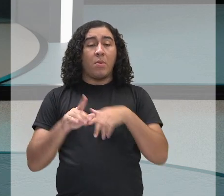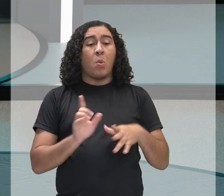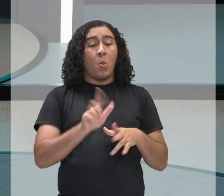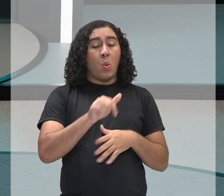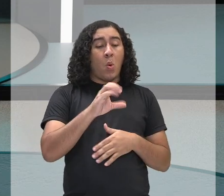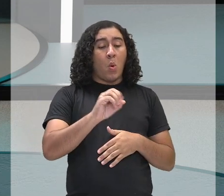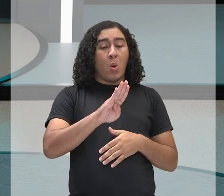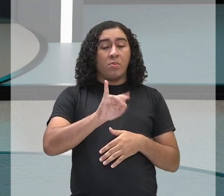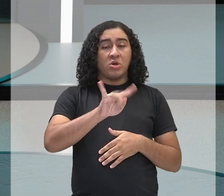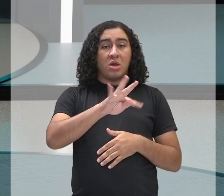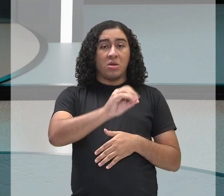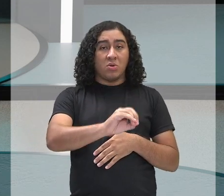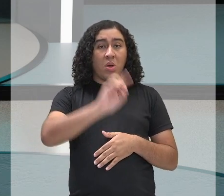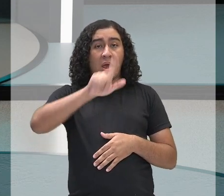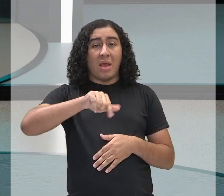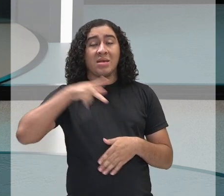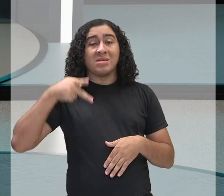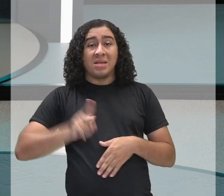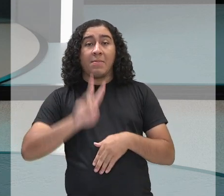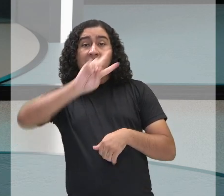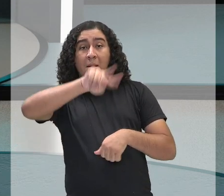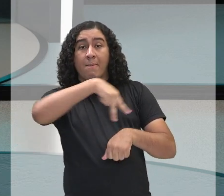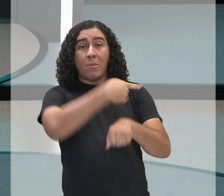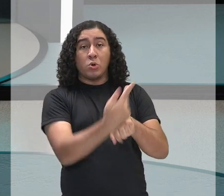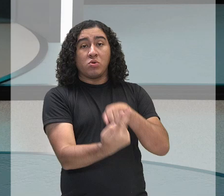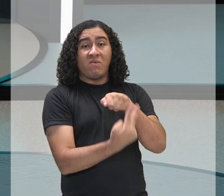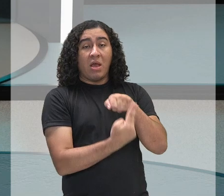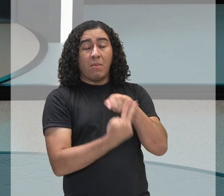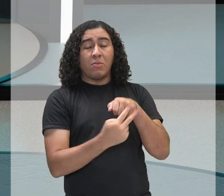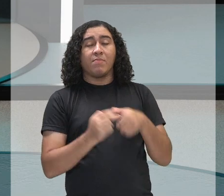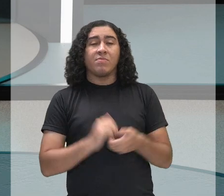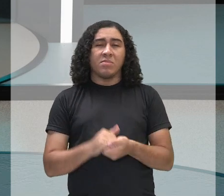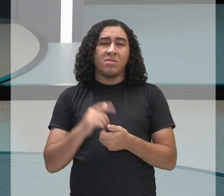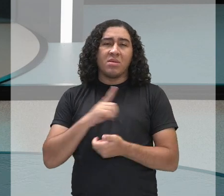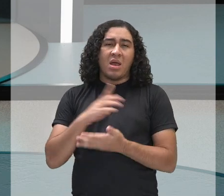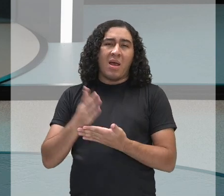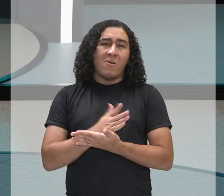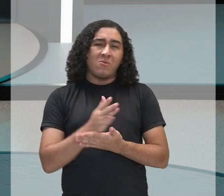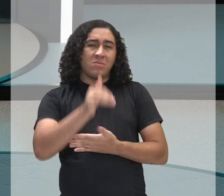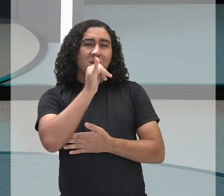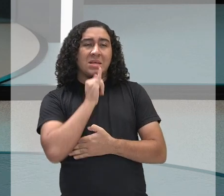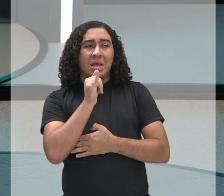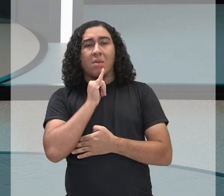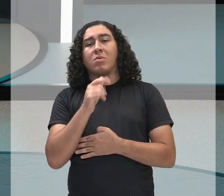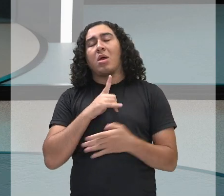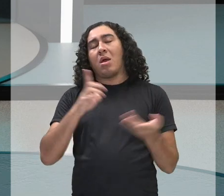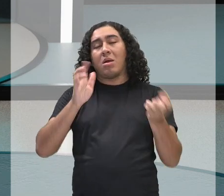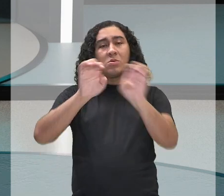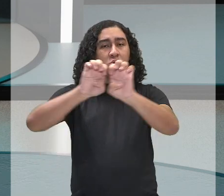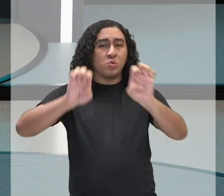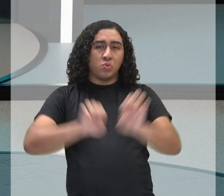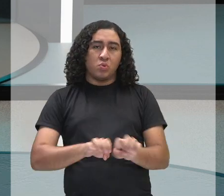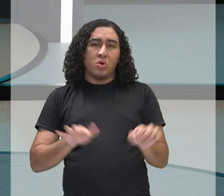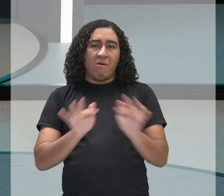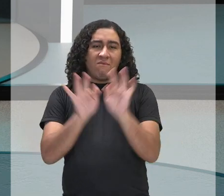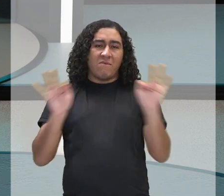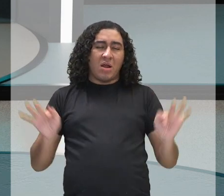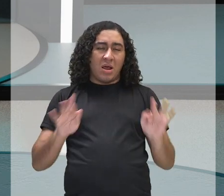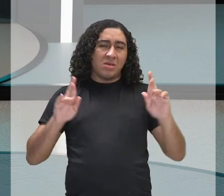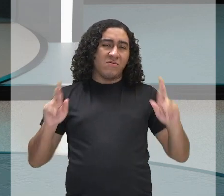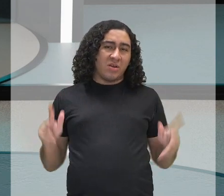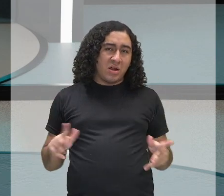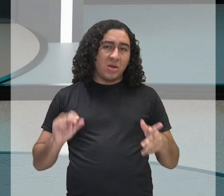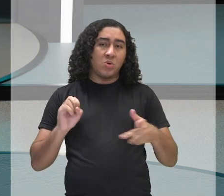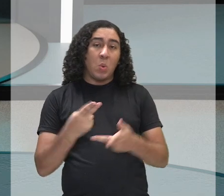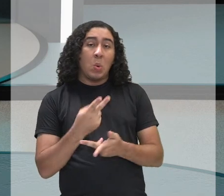vem sempre após o verbo, tá certo? Há casos onde, por questões aí de estrutura, né, e relacionado também a quem